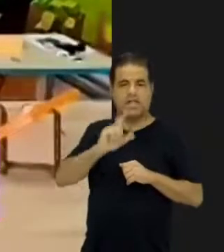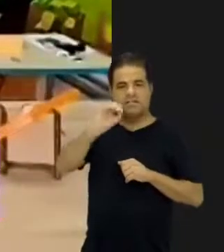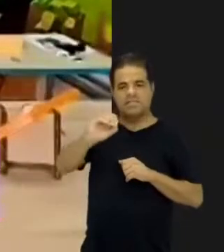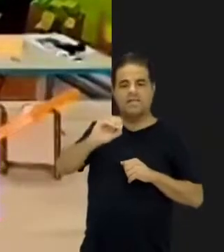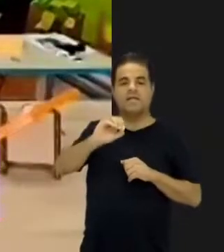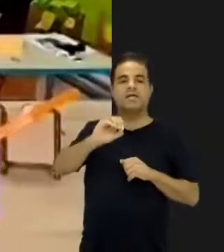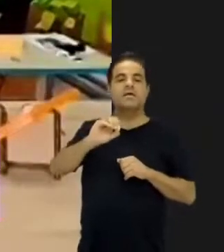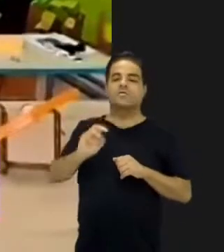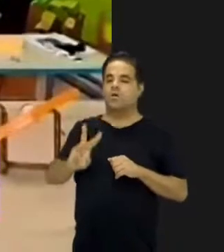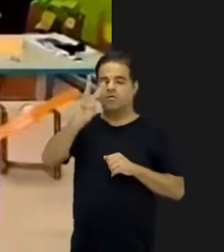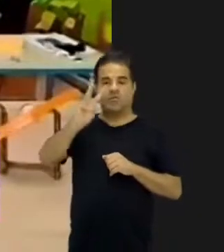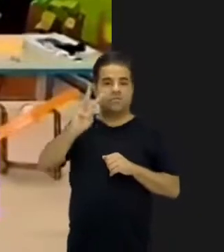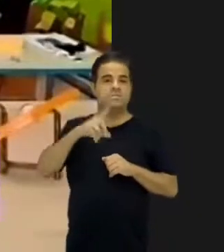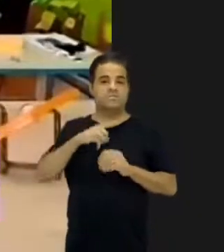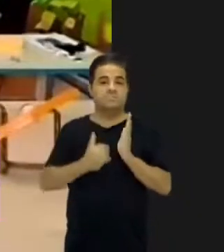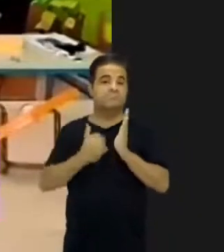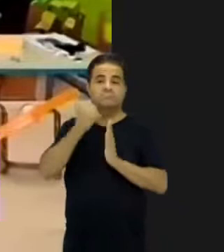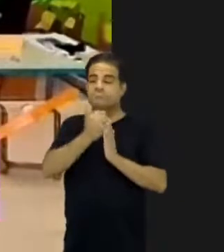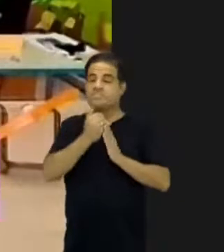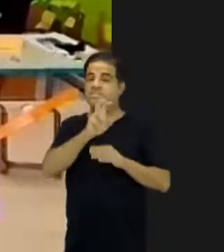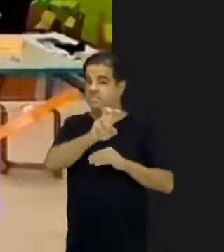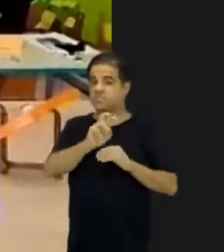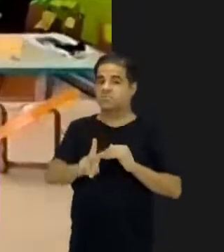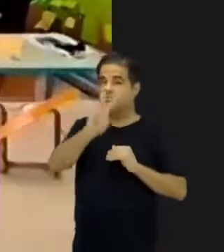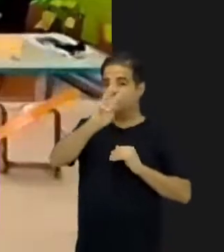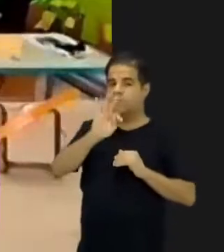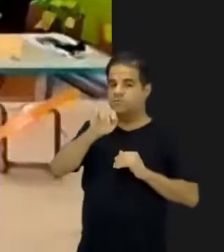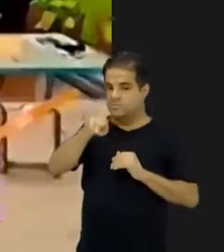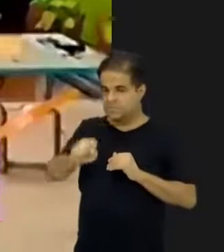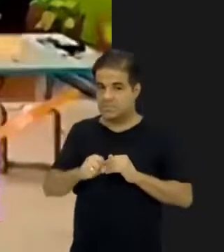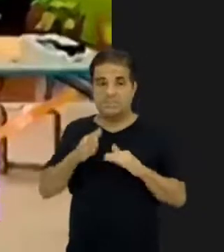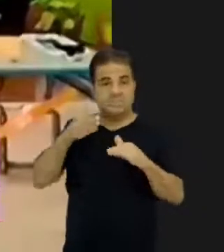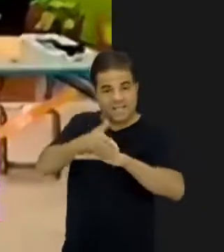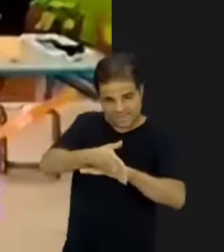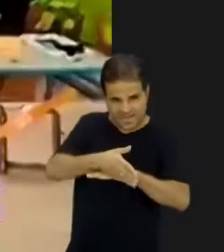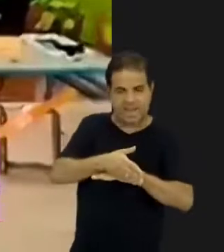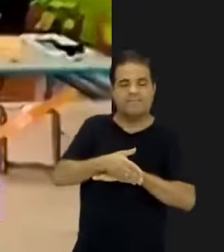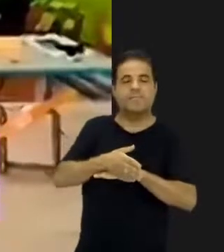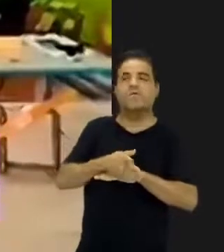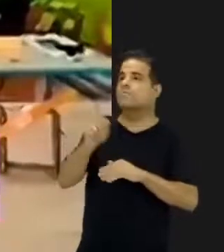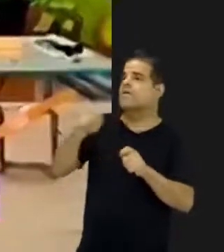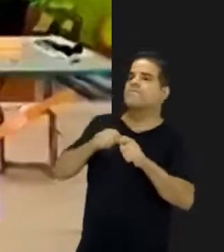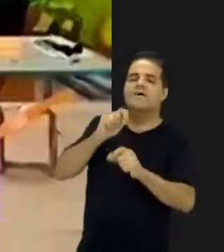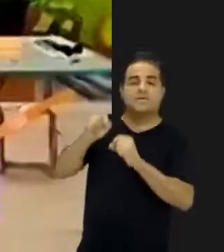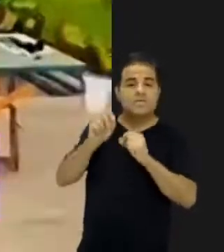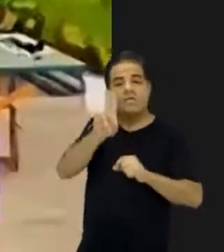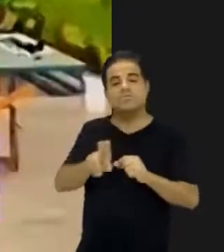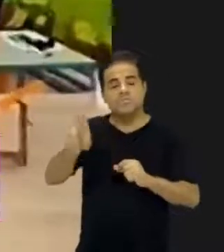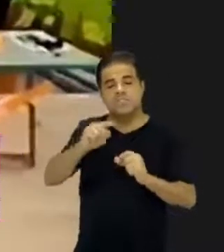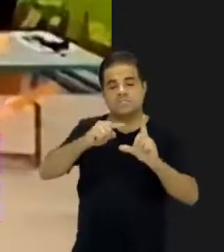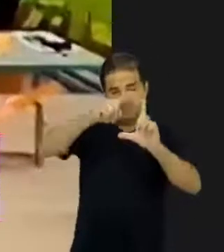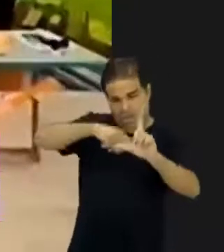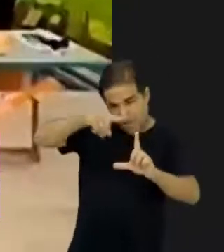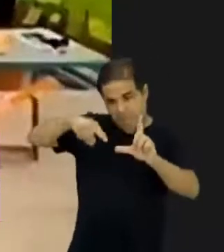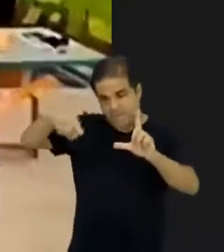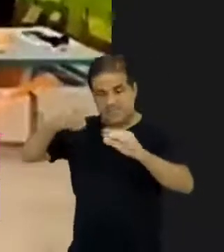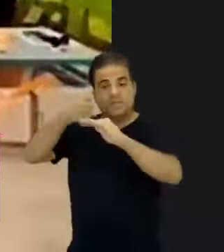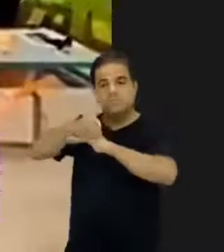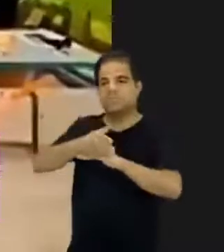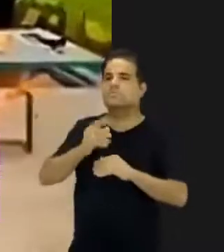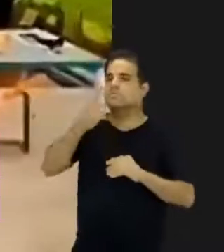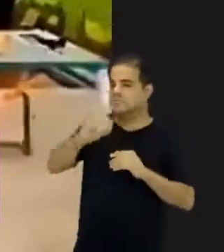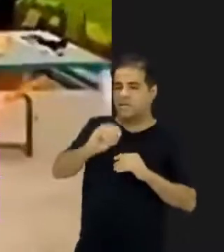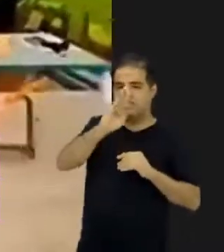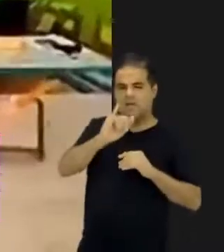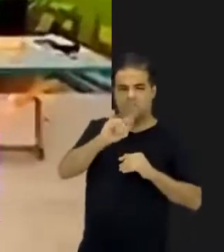0 volts aqui e no máximo aqui 5 volts. Na entrada analógica, quando você faz isso, ele utiliza uma escala, tá? Como é